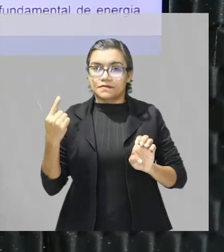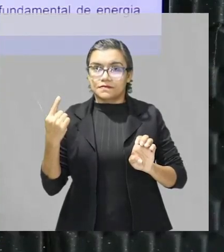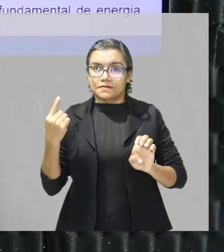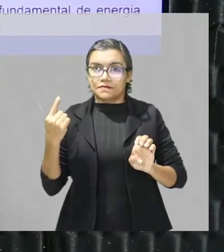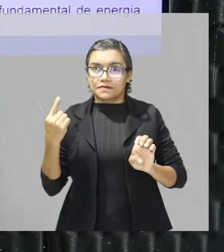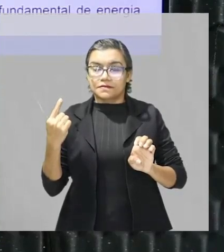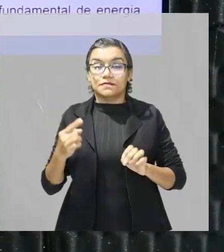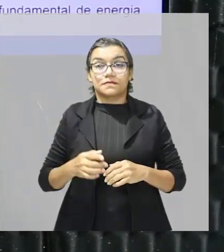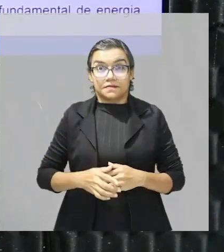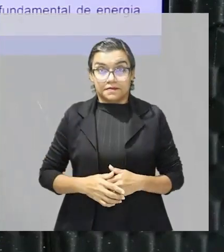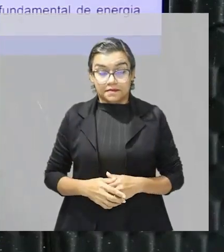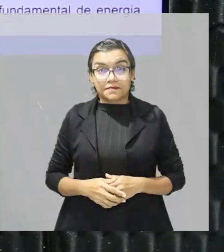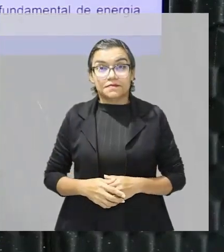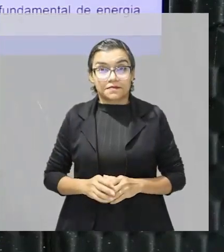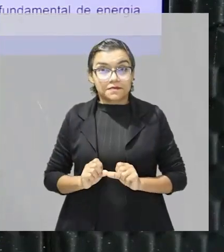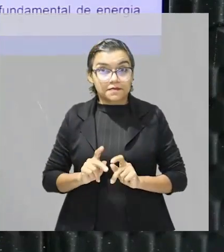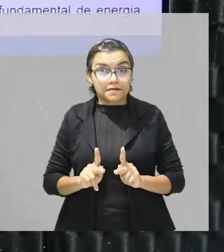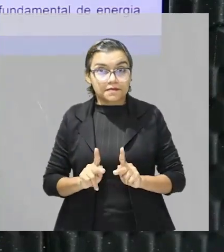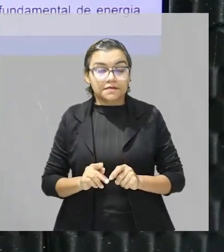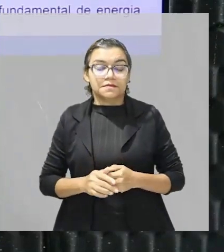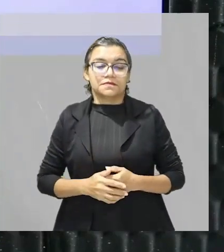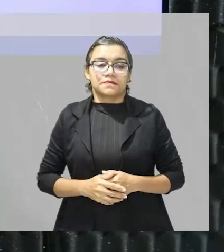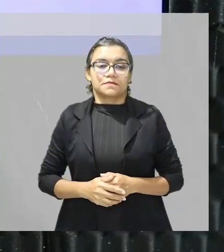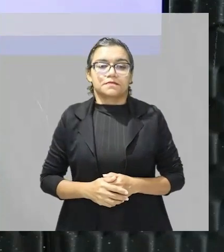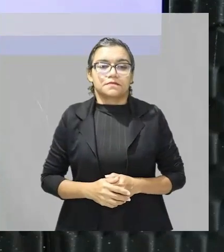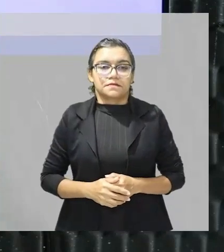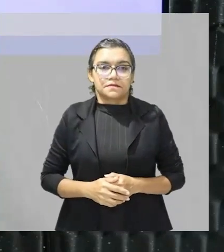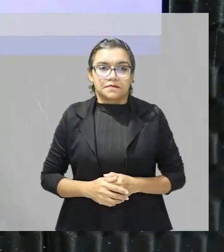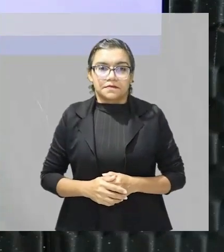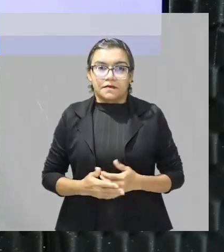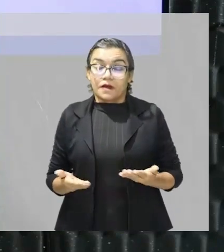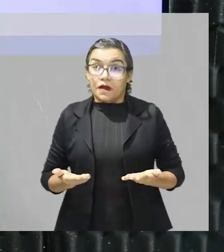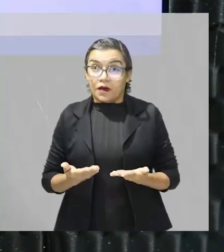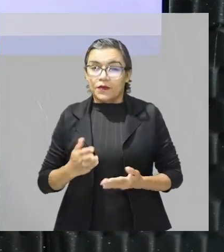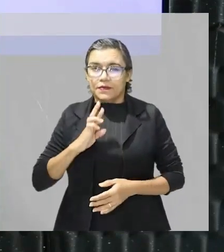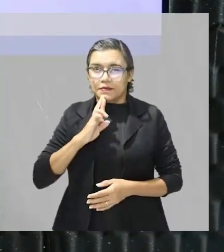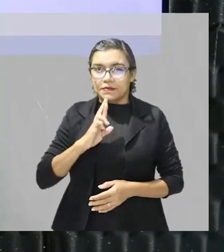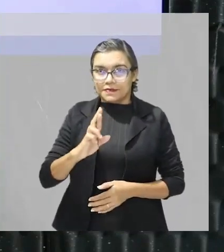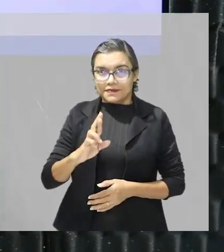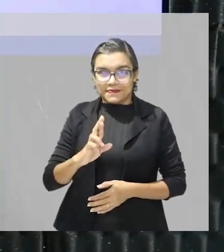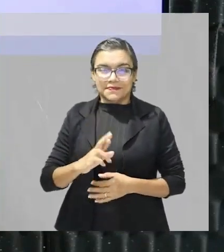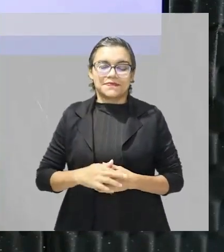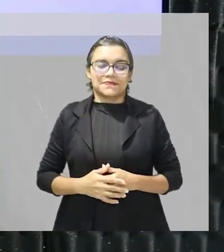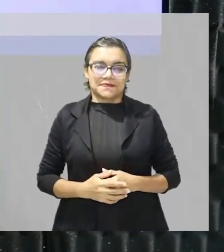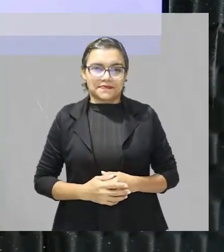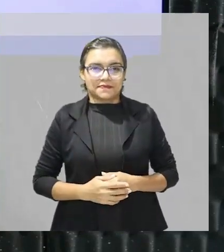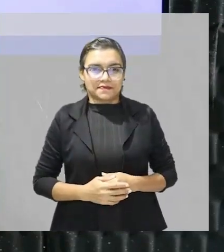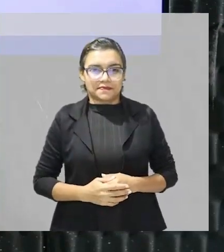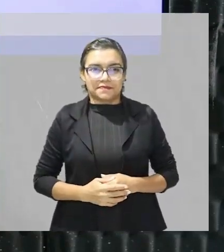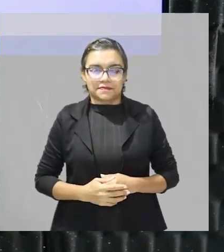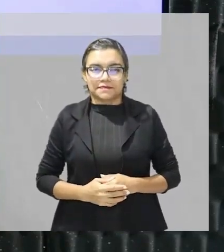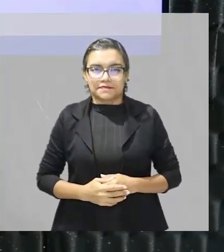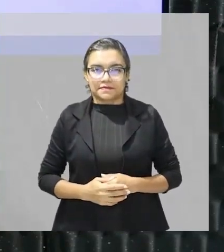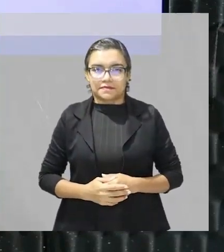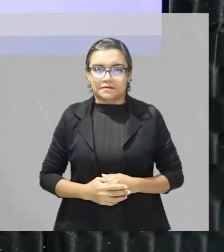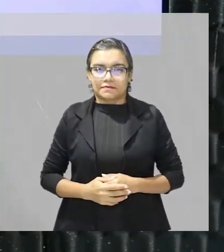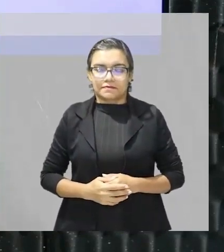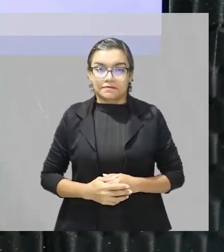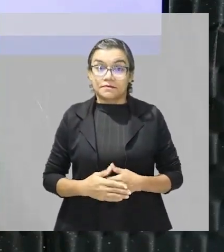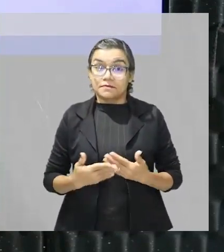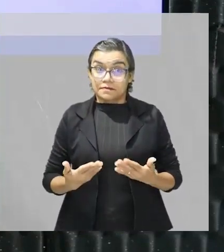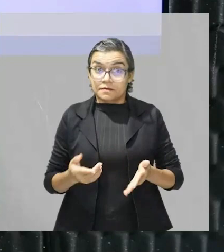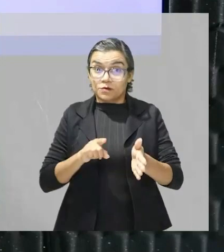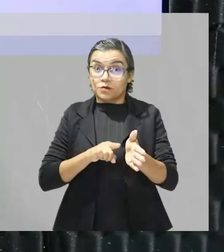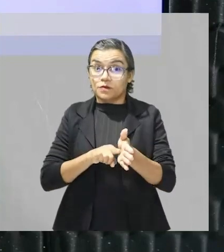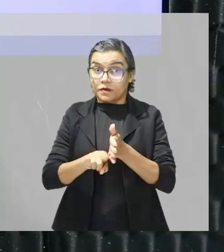mais energéticos Ok bom vamos a resolução da questão turminha então